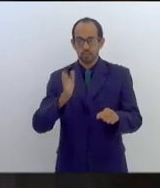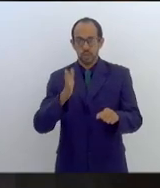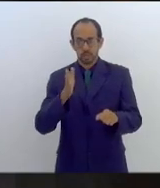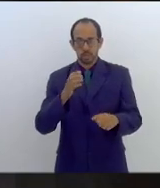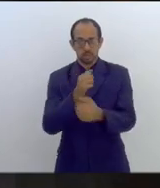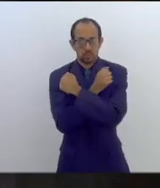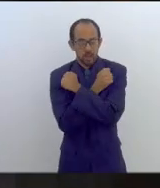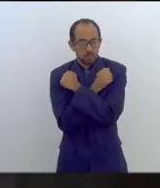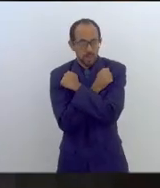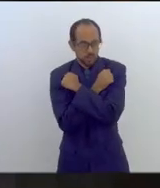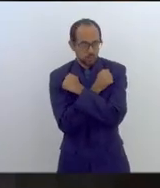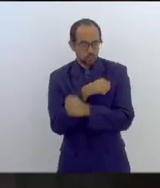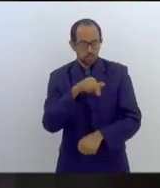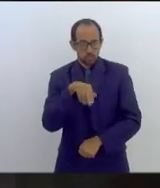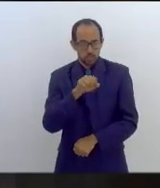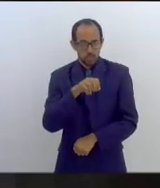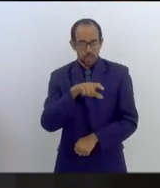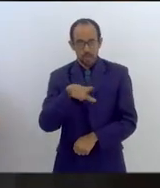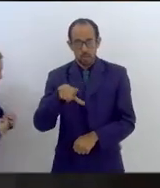Noel de Carvalho.